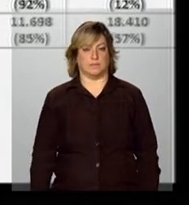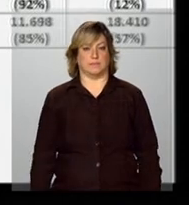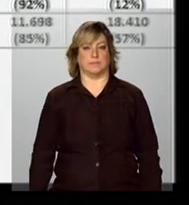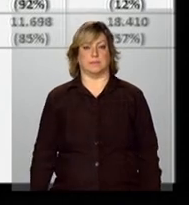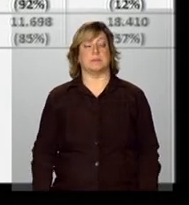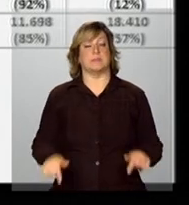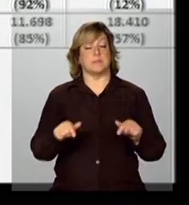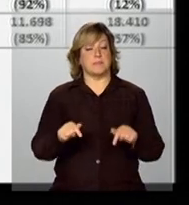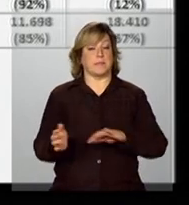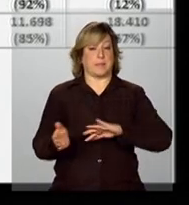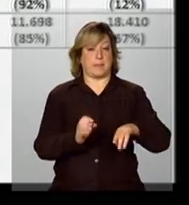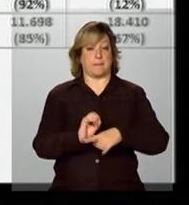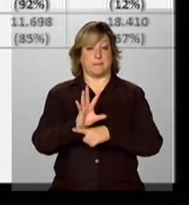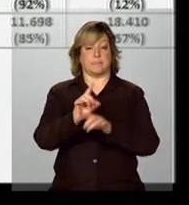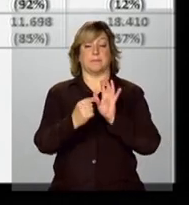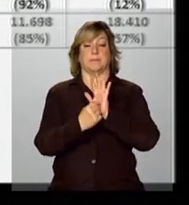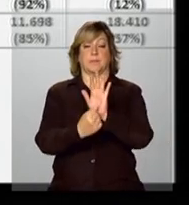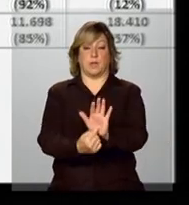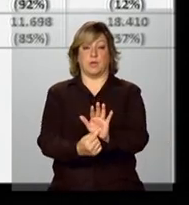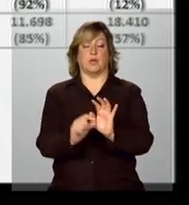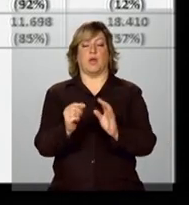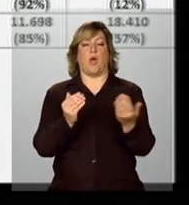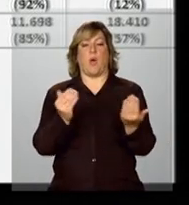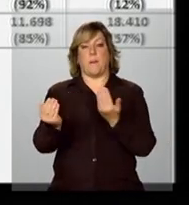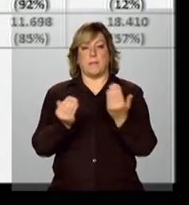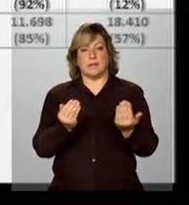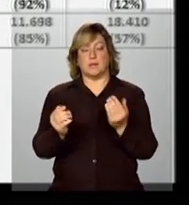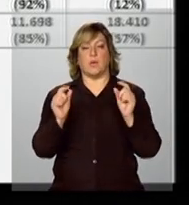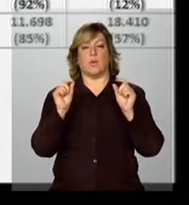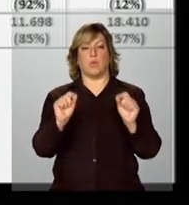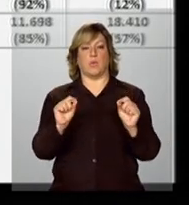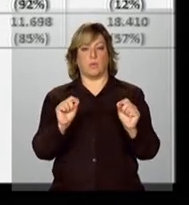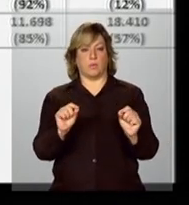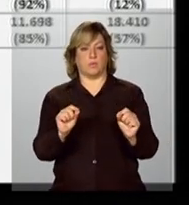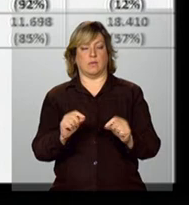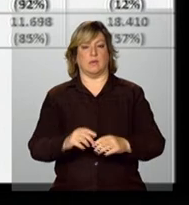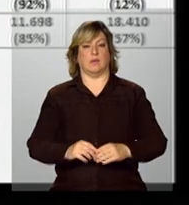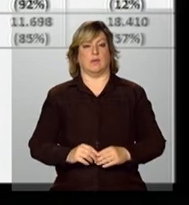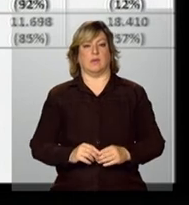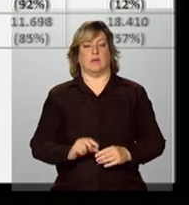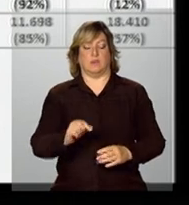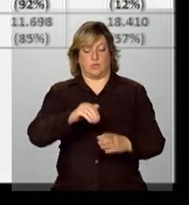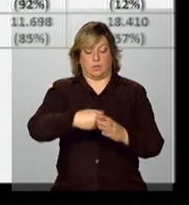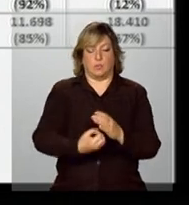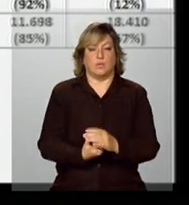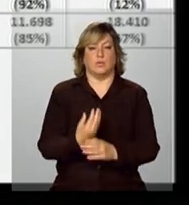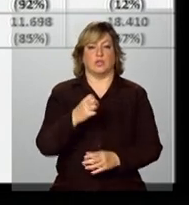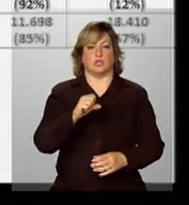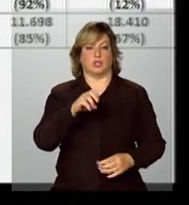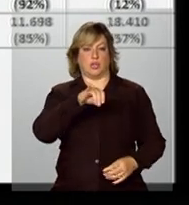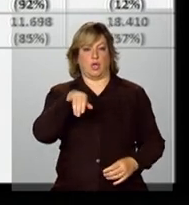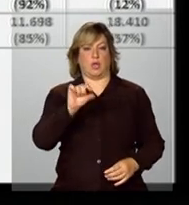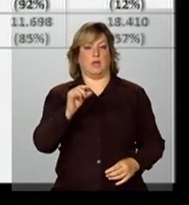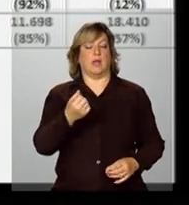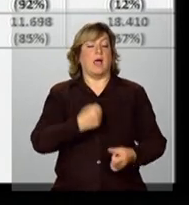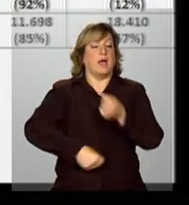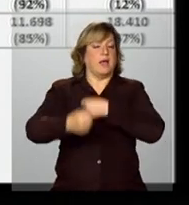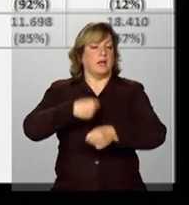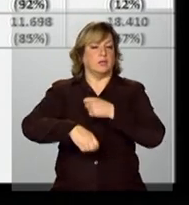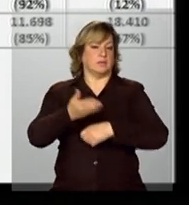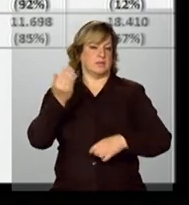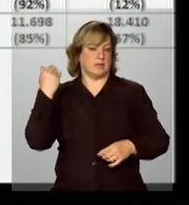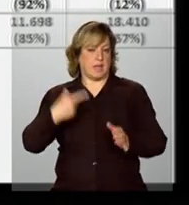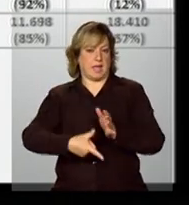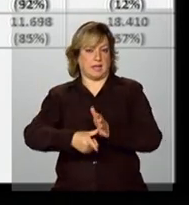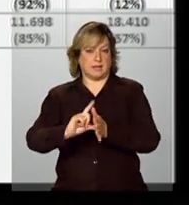Essa tabela aqui mostra uma comparação do que foi o plantio de soja nos anos anteriores, no terceiro